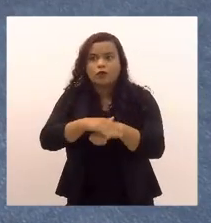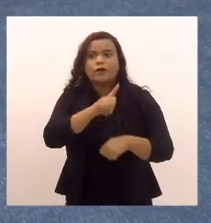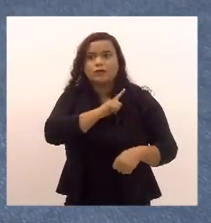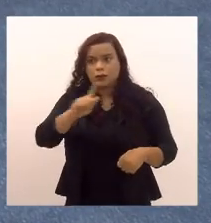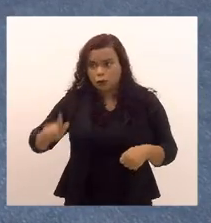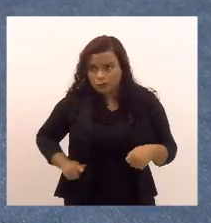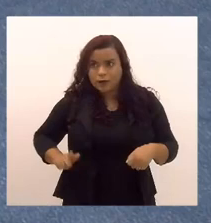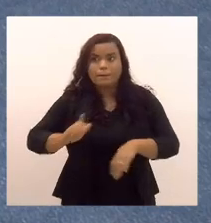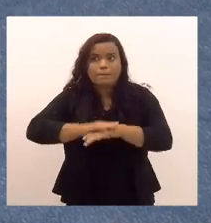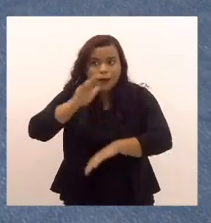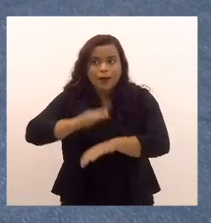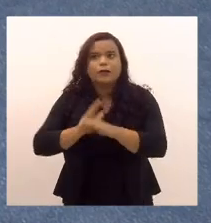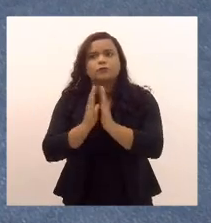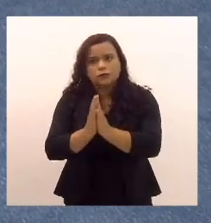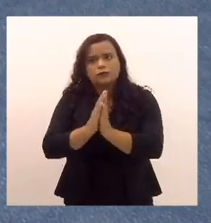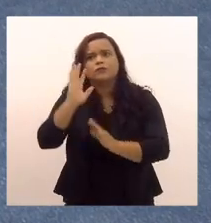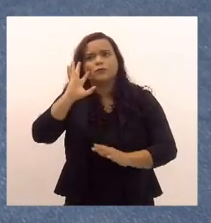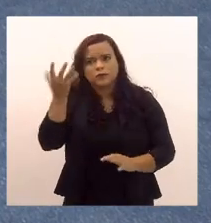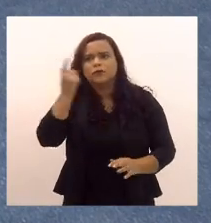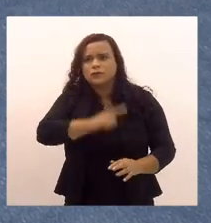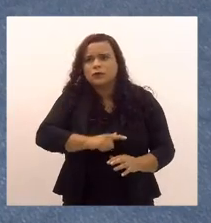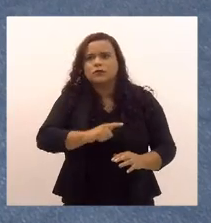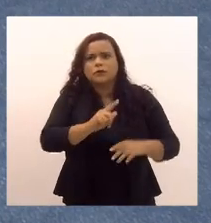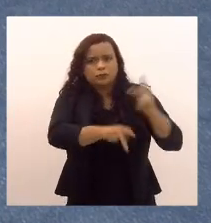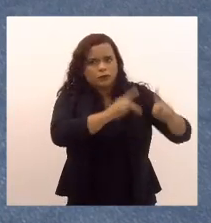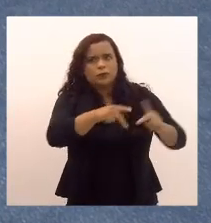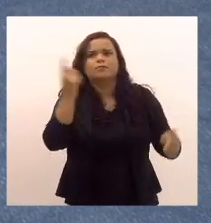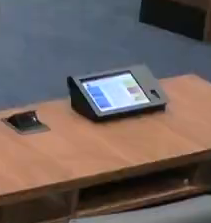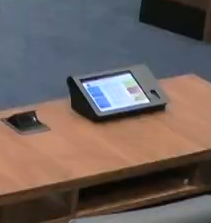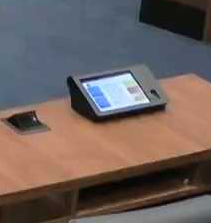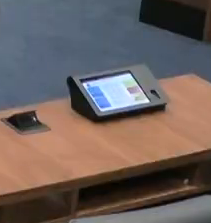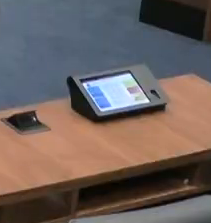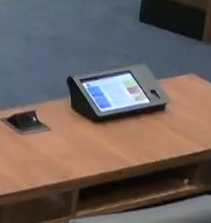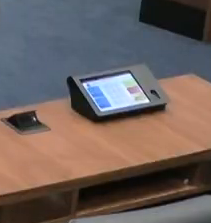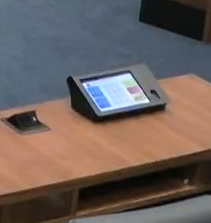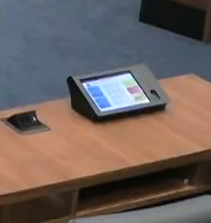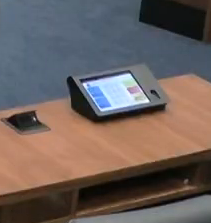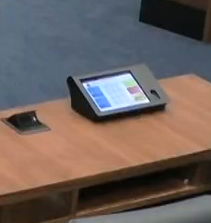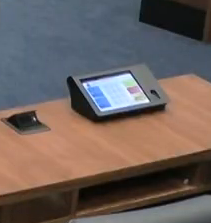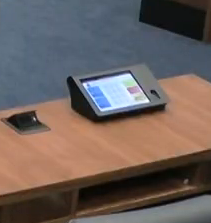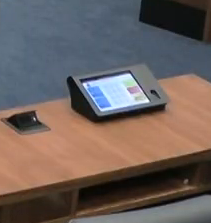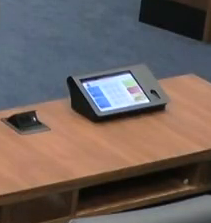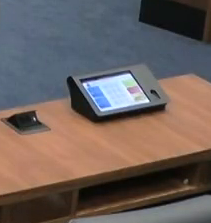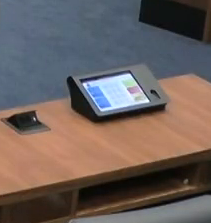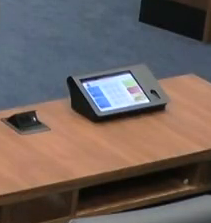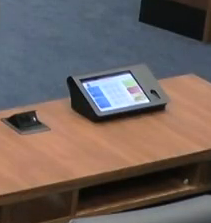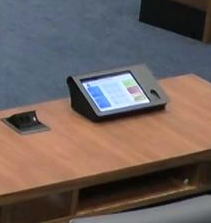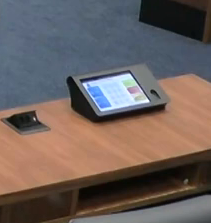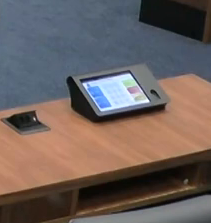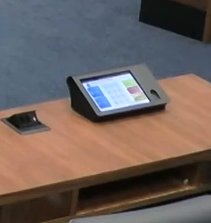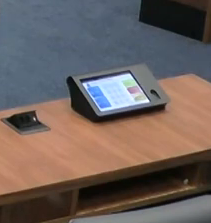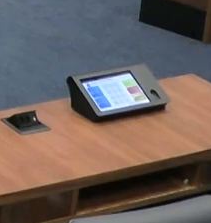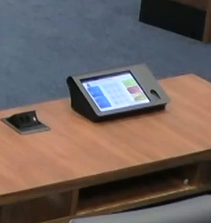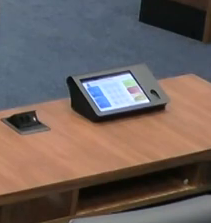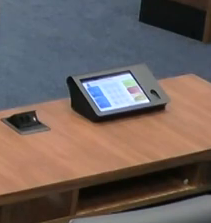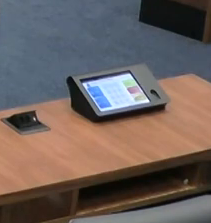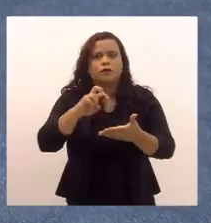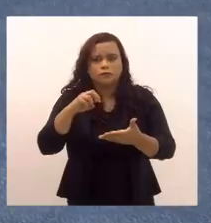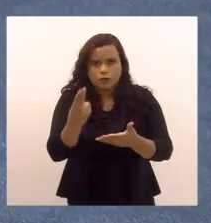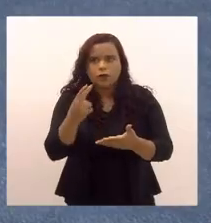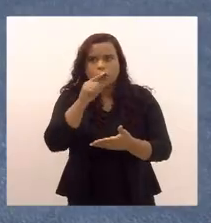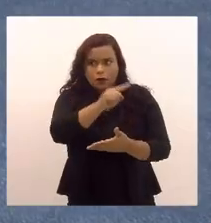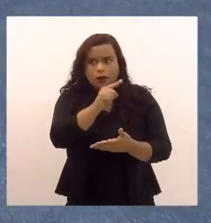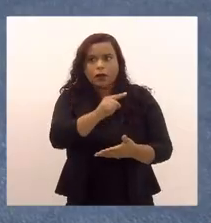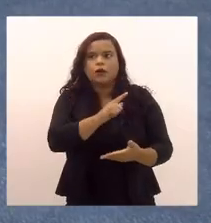e consiga resolver Porque a população está reclamando que ter razão o razão que eu vou levar isso ao Governador para